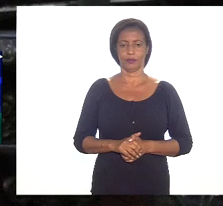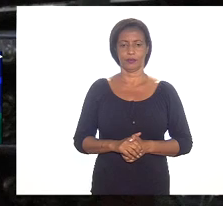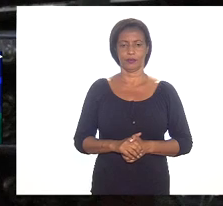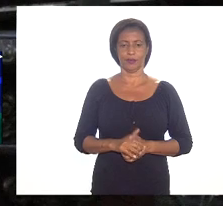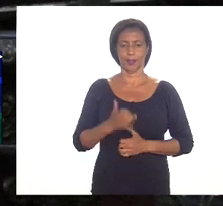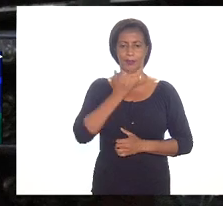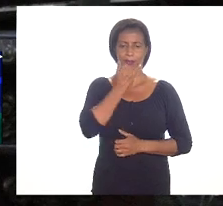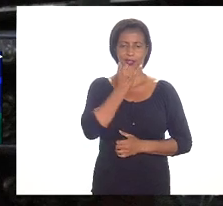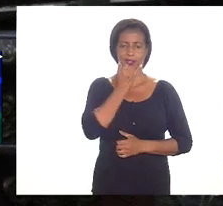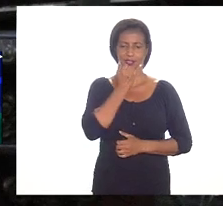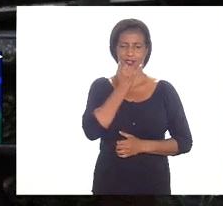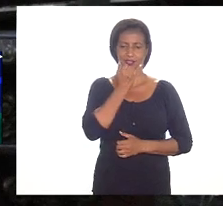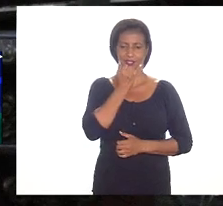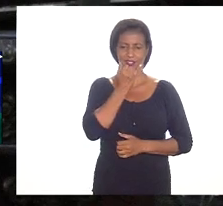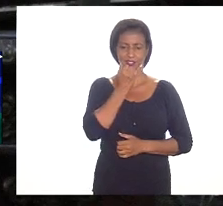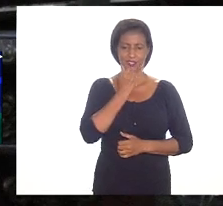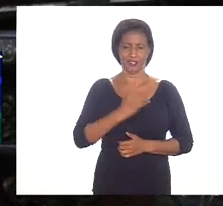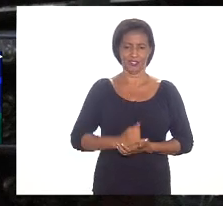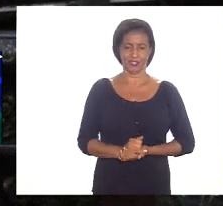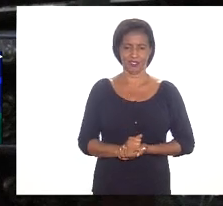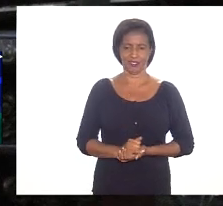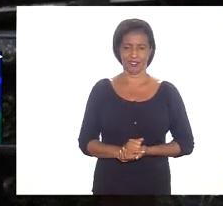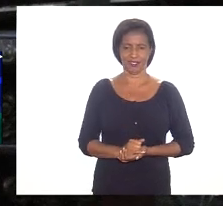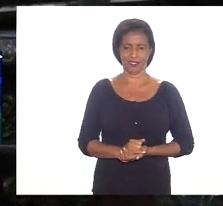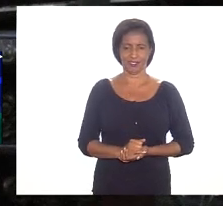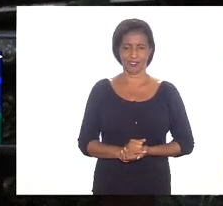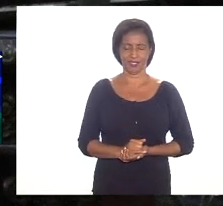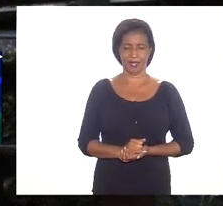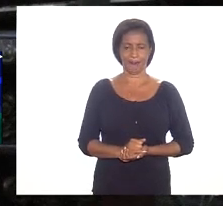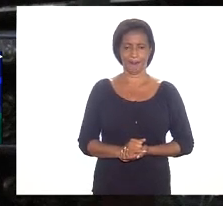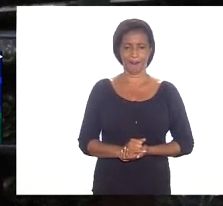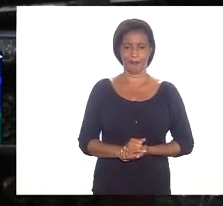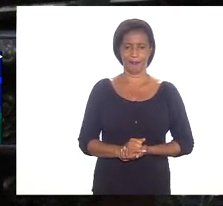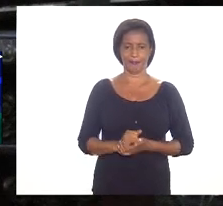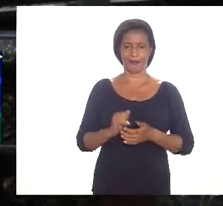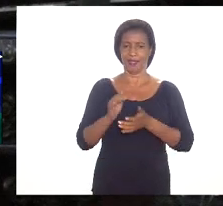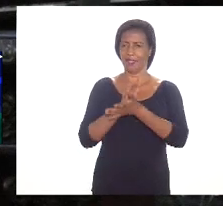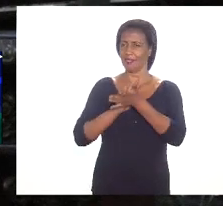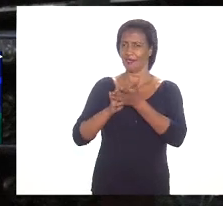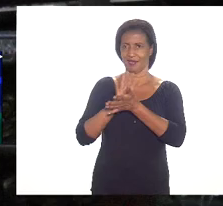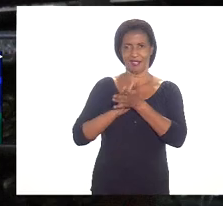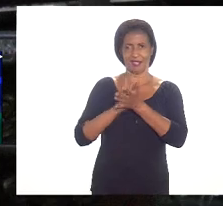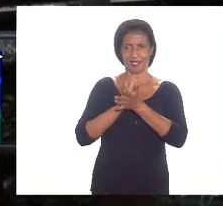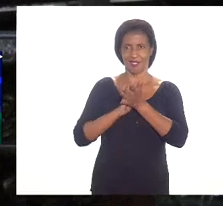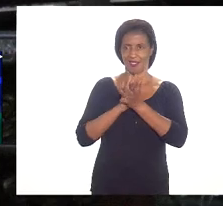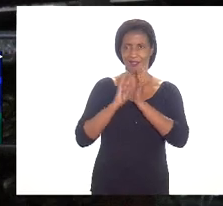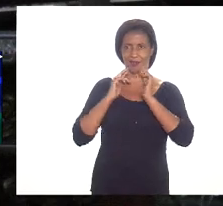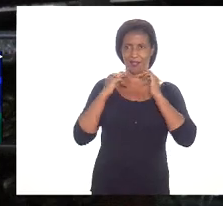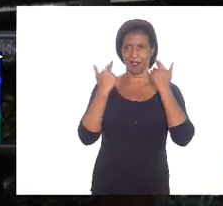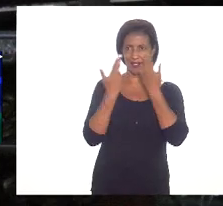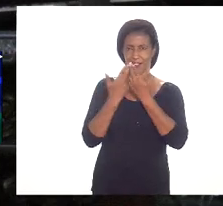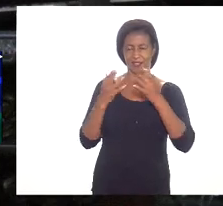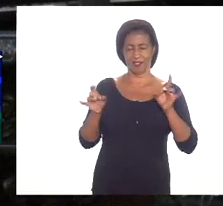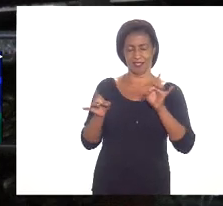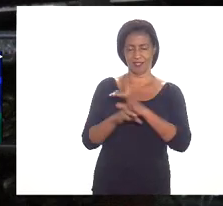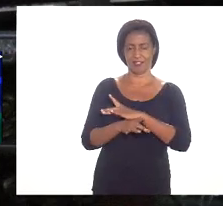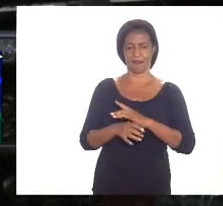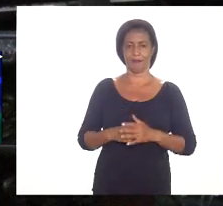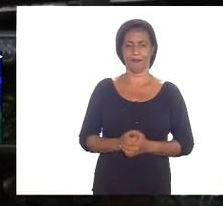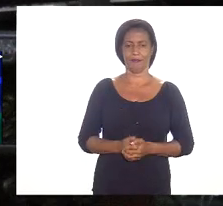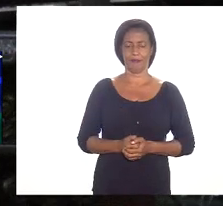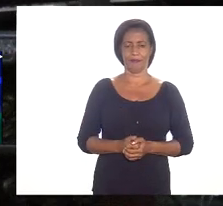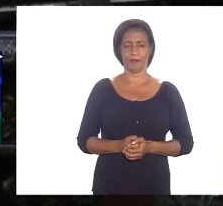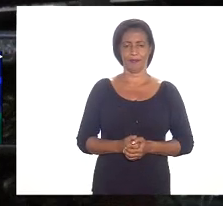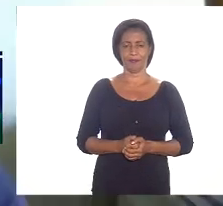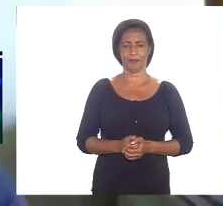o perdão nós não temos a segunda nada mais a tratar na segunda sessão extraordinária ele está encerrado